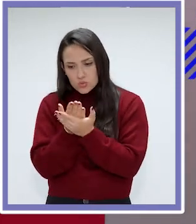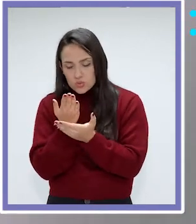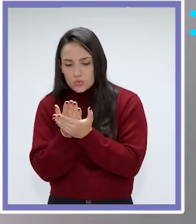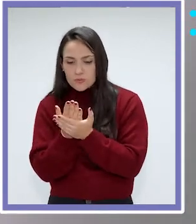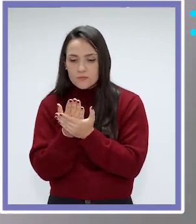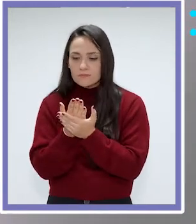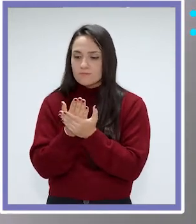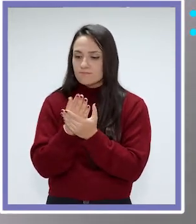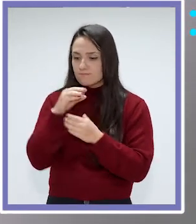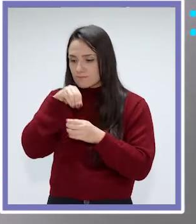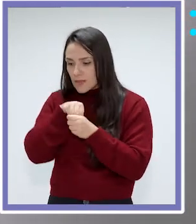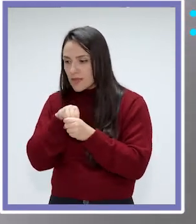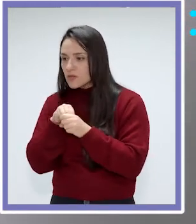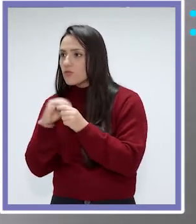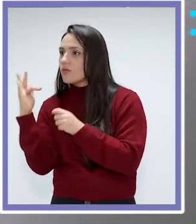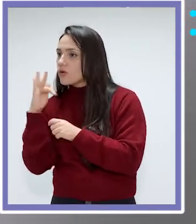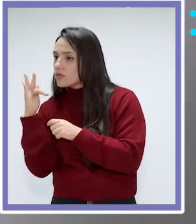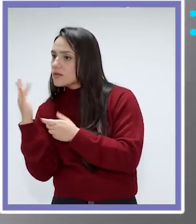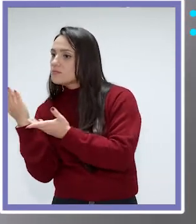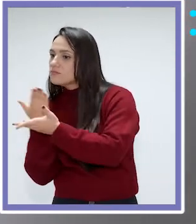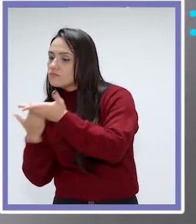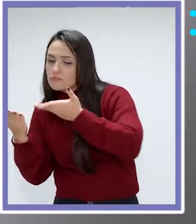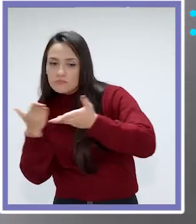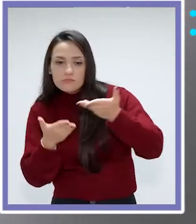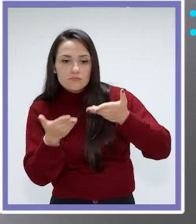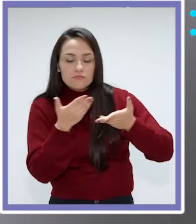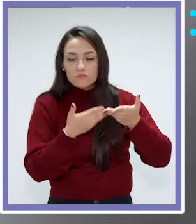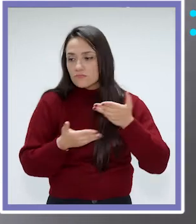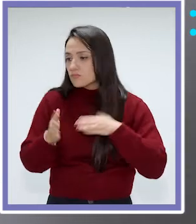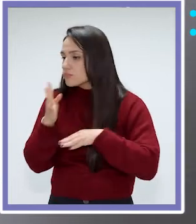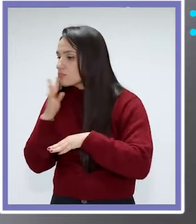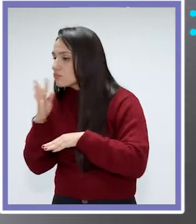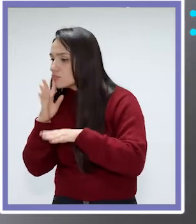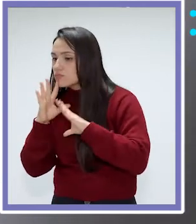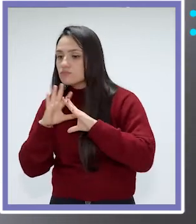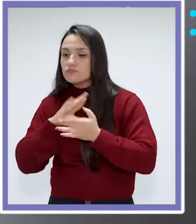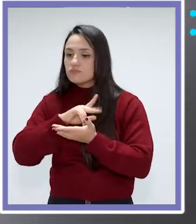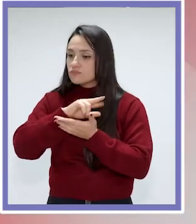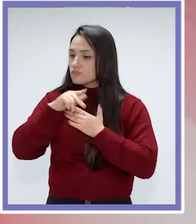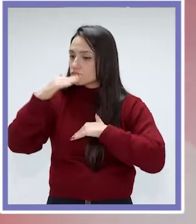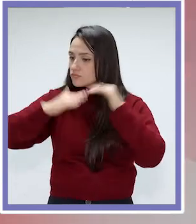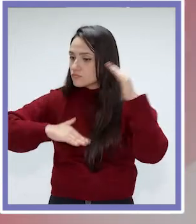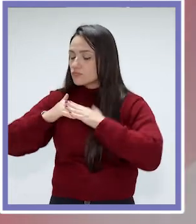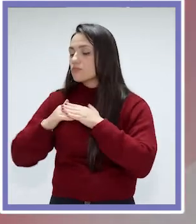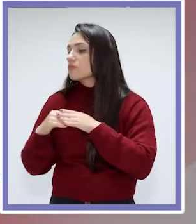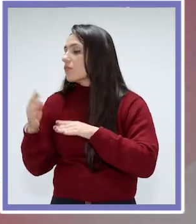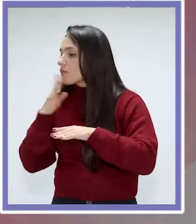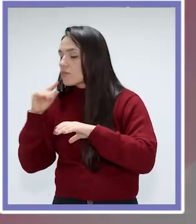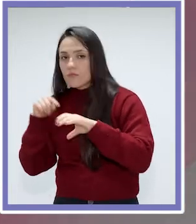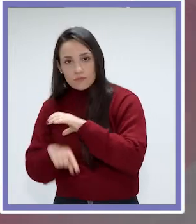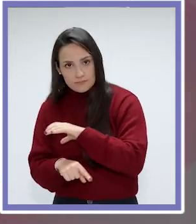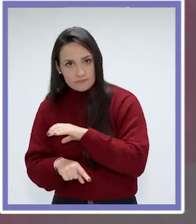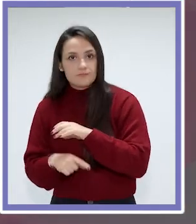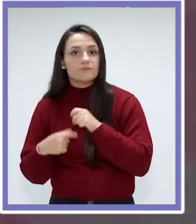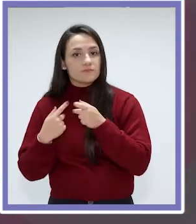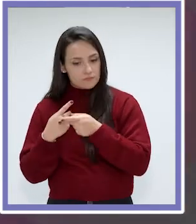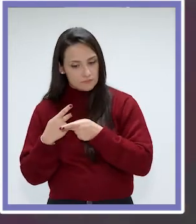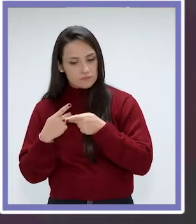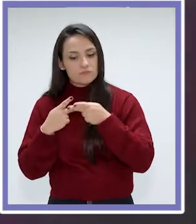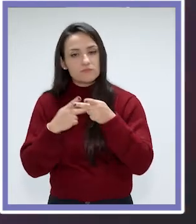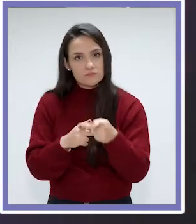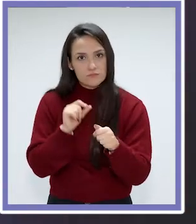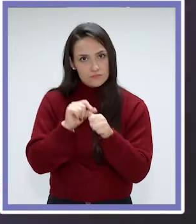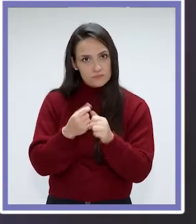articulação interna entre as universidades e também conversasse com os outros setores. Então, de início, nós fomos convidados a fazer